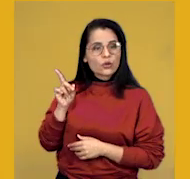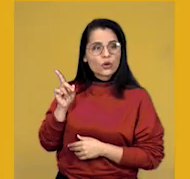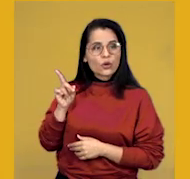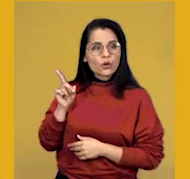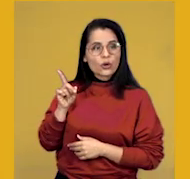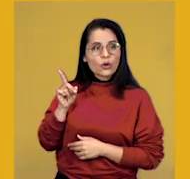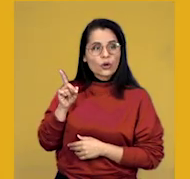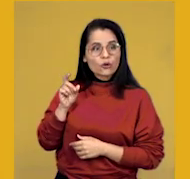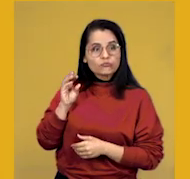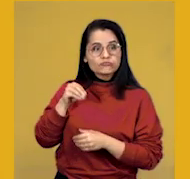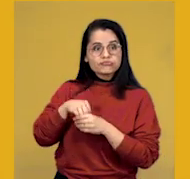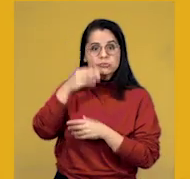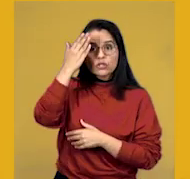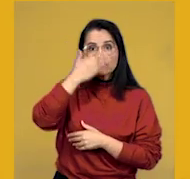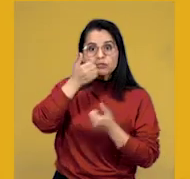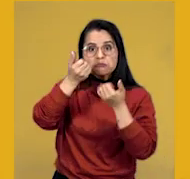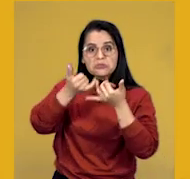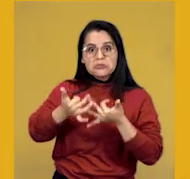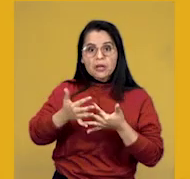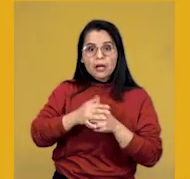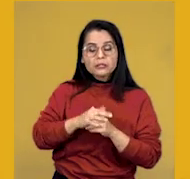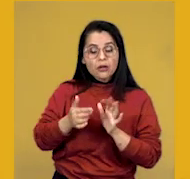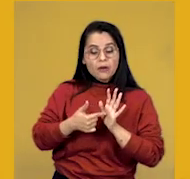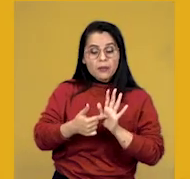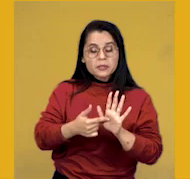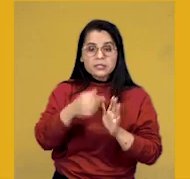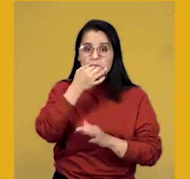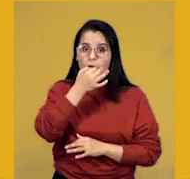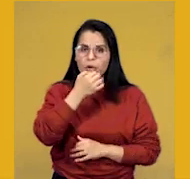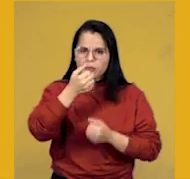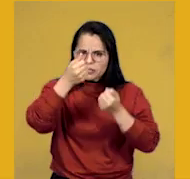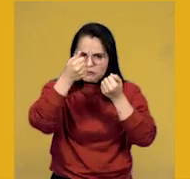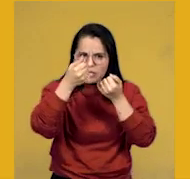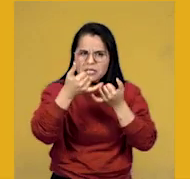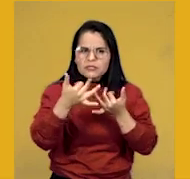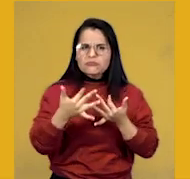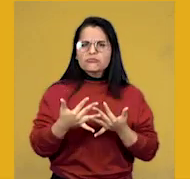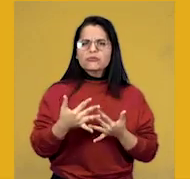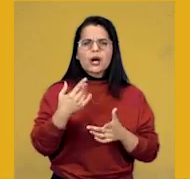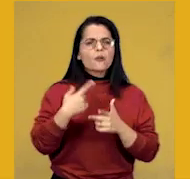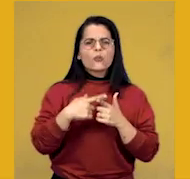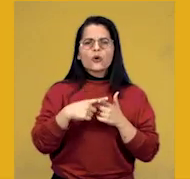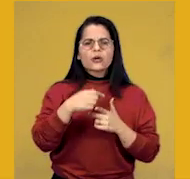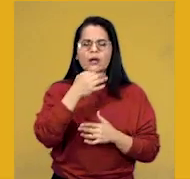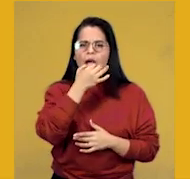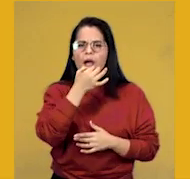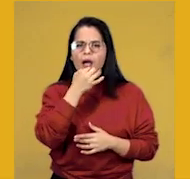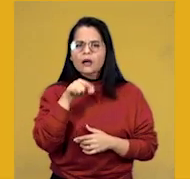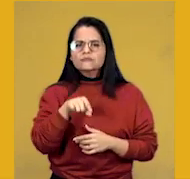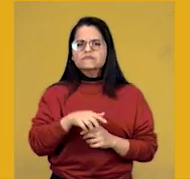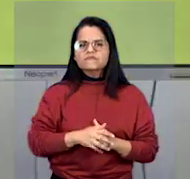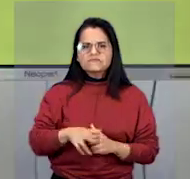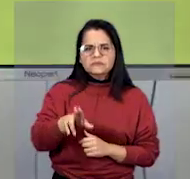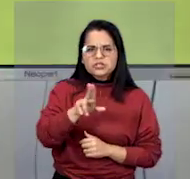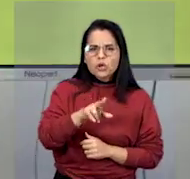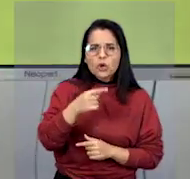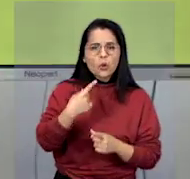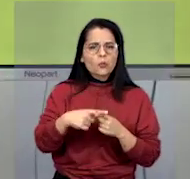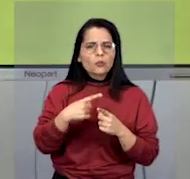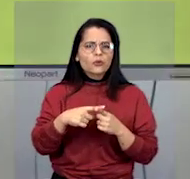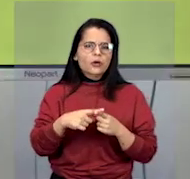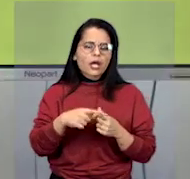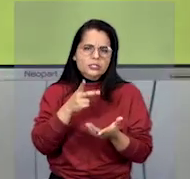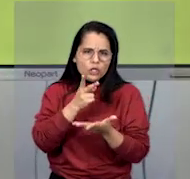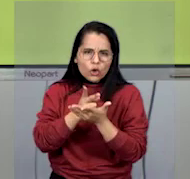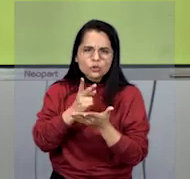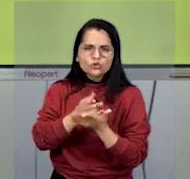ou explicação. Você apresenta o argumento e vai explicar por que você usou aquele argumento ou por que você